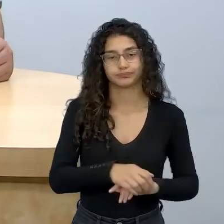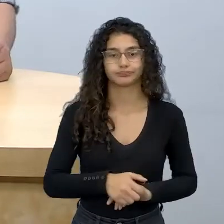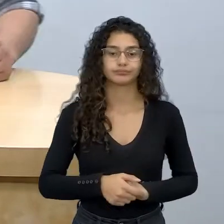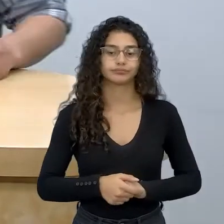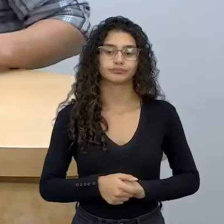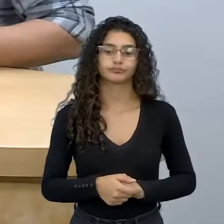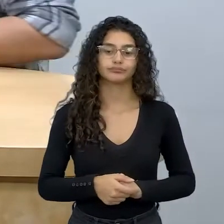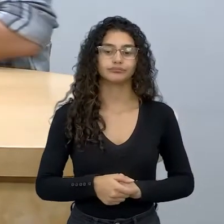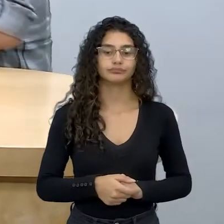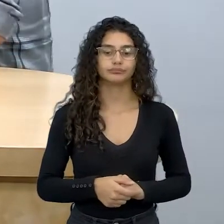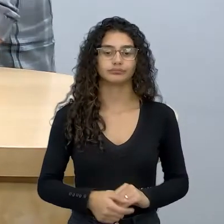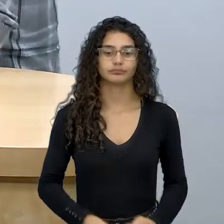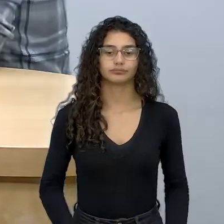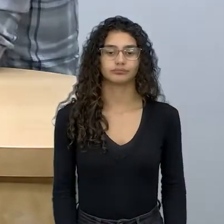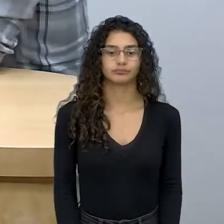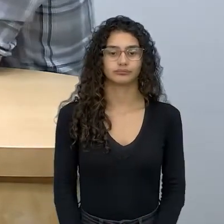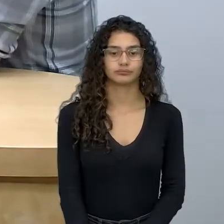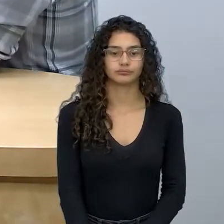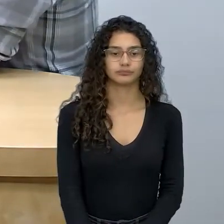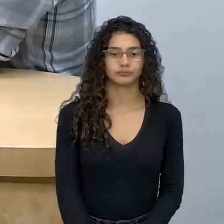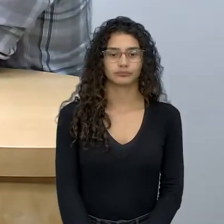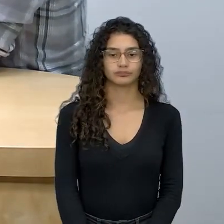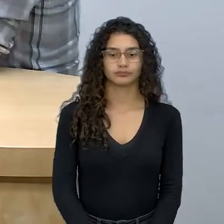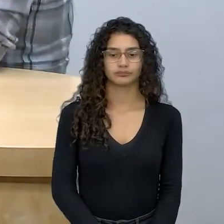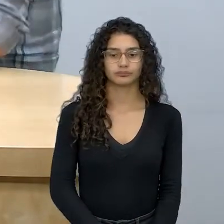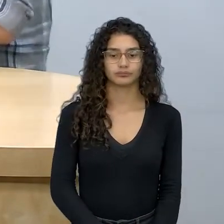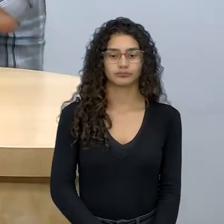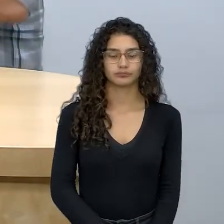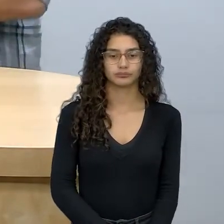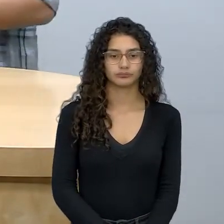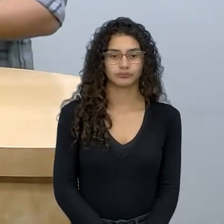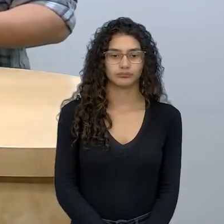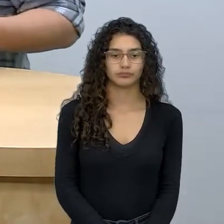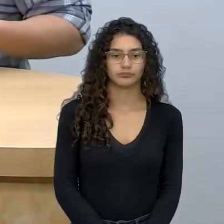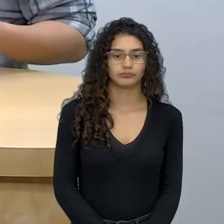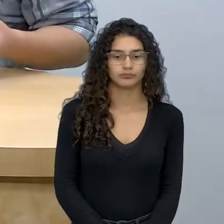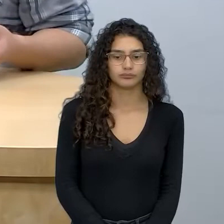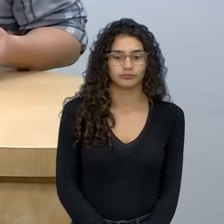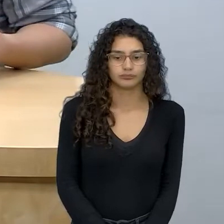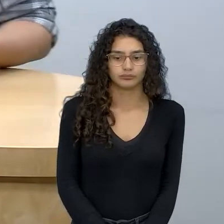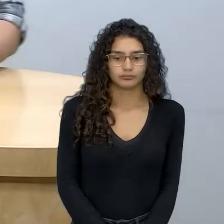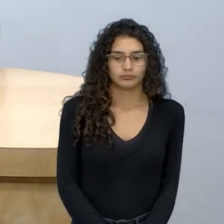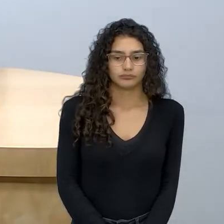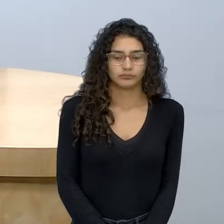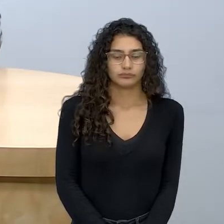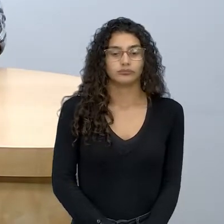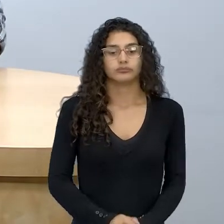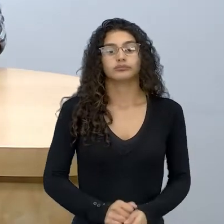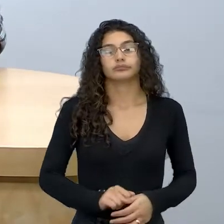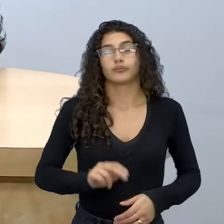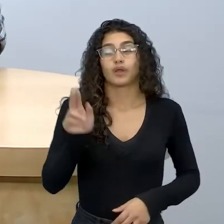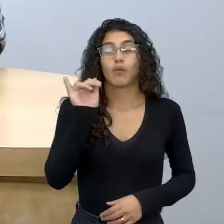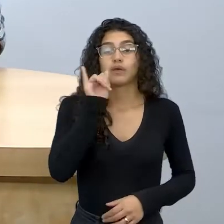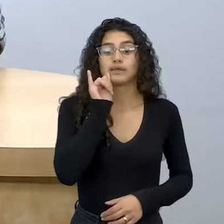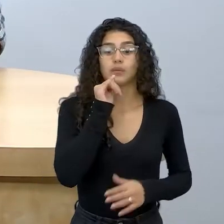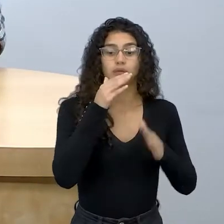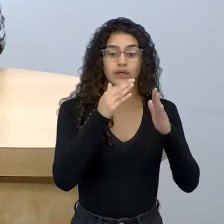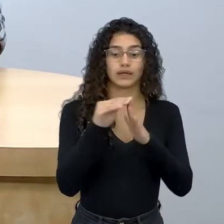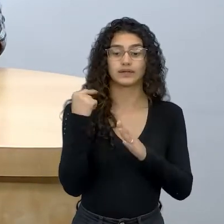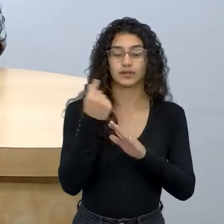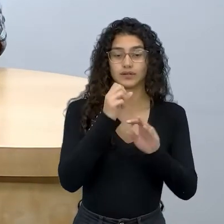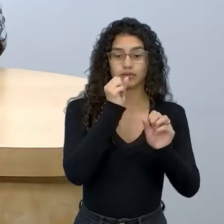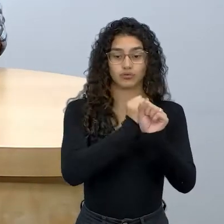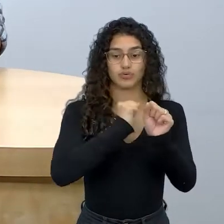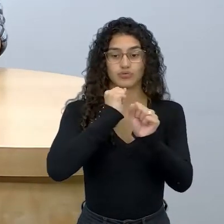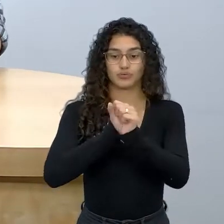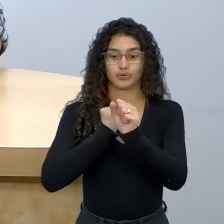bom? Então aqui, ó. Então, vamos pegar aqui o exemplo da nossa casa, né? Que a gente construiu, né? A